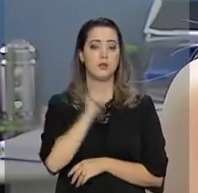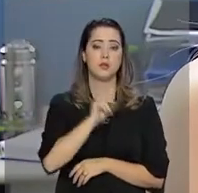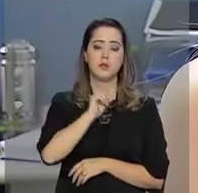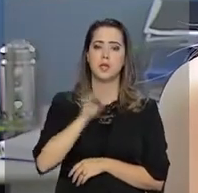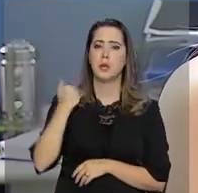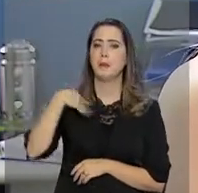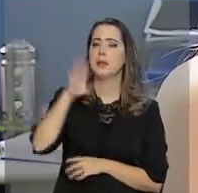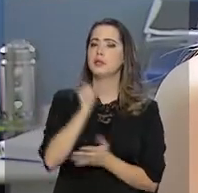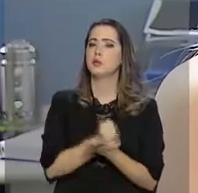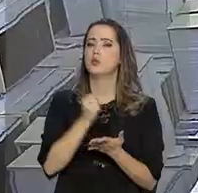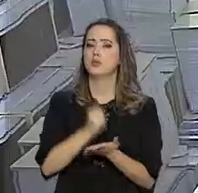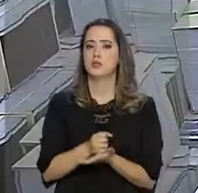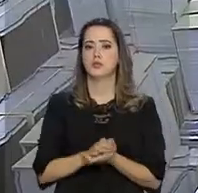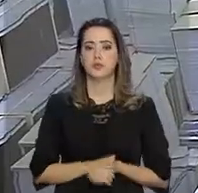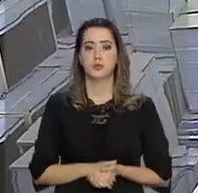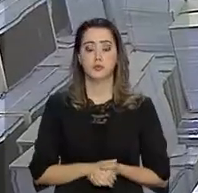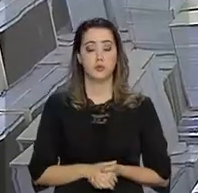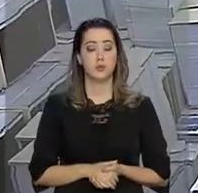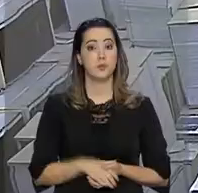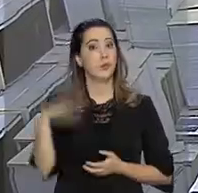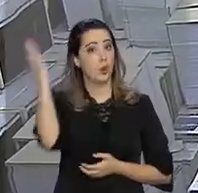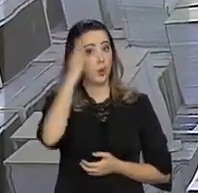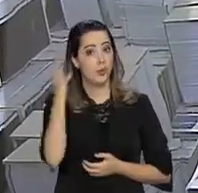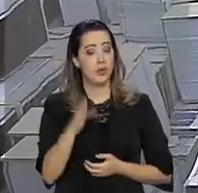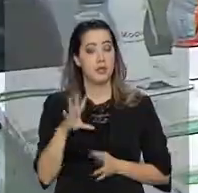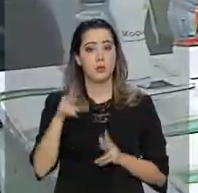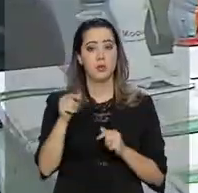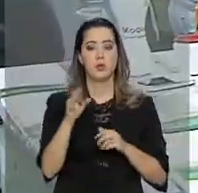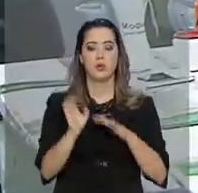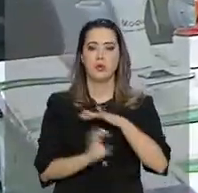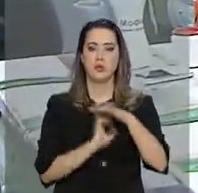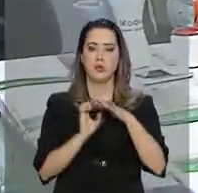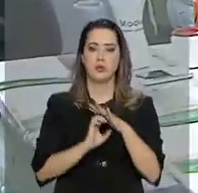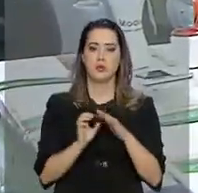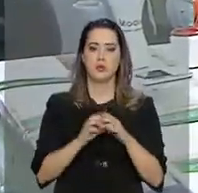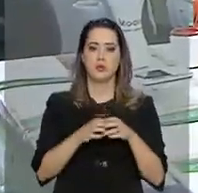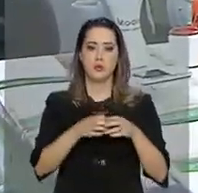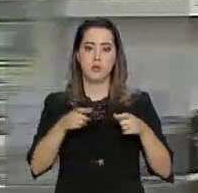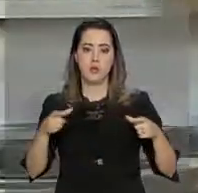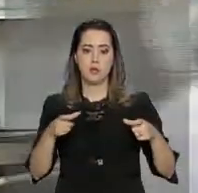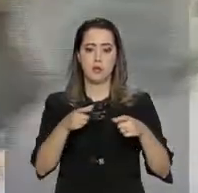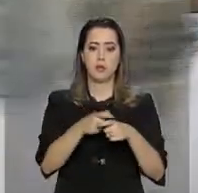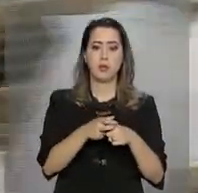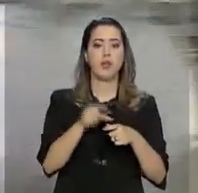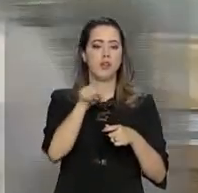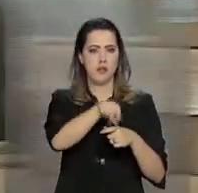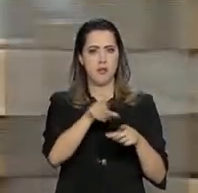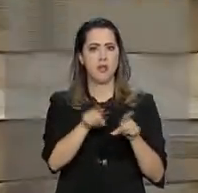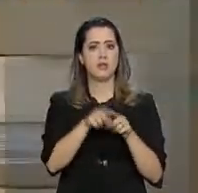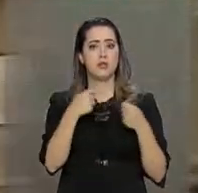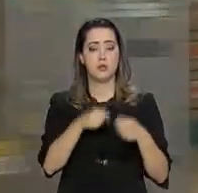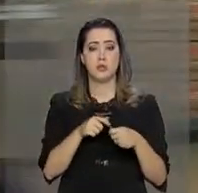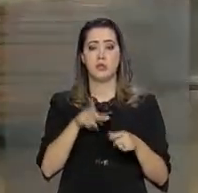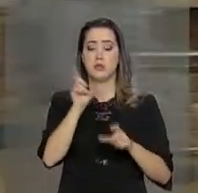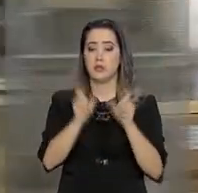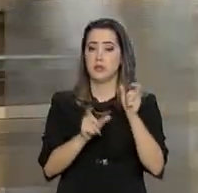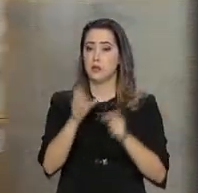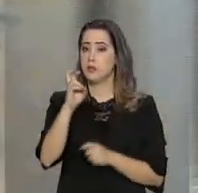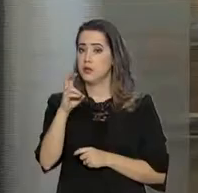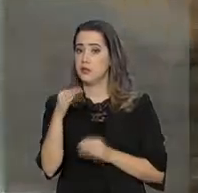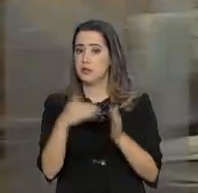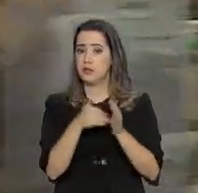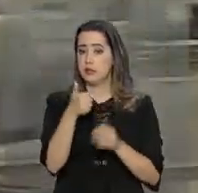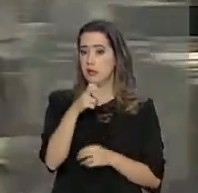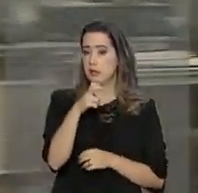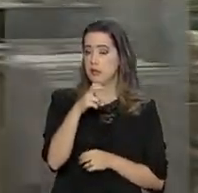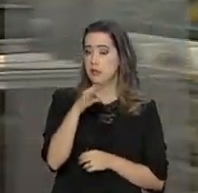que mais contrataram no brasil todas as empresas de médio e grande porte devem ter em seus quadros de funcionários entre 5 e